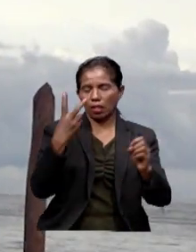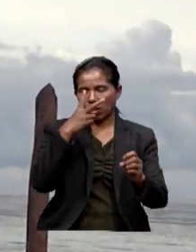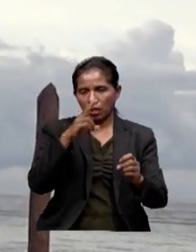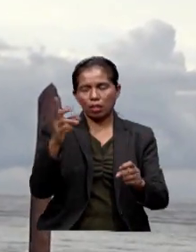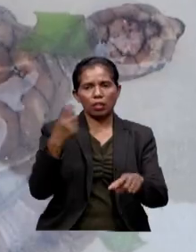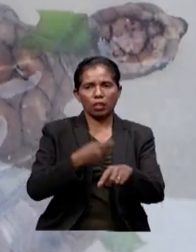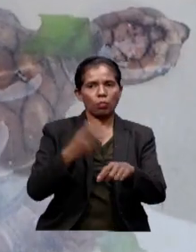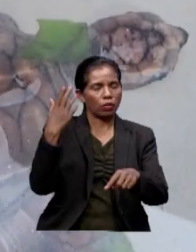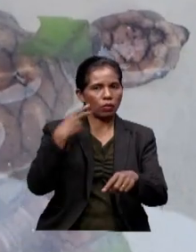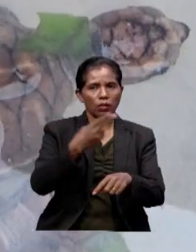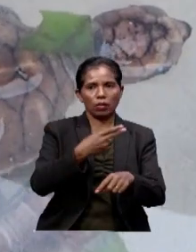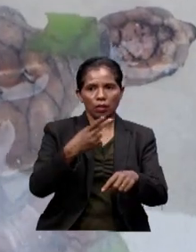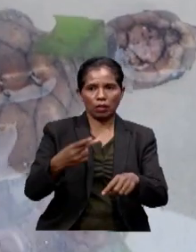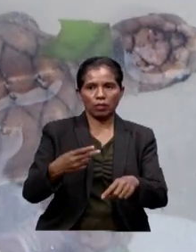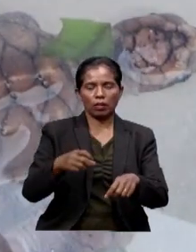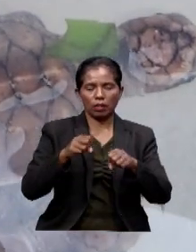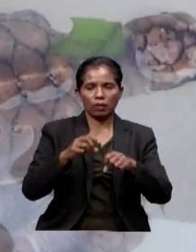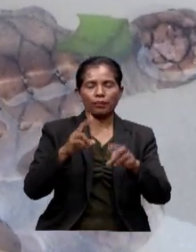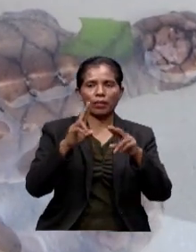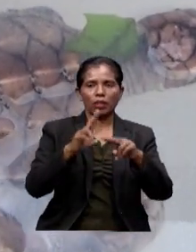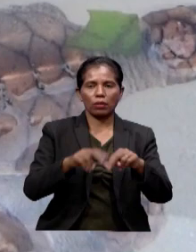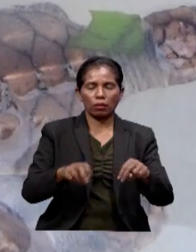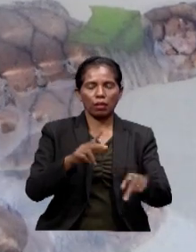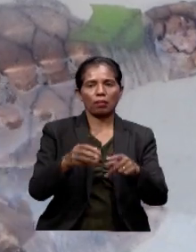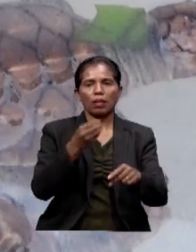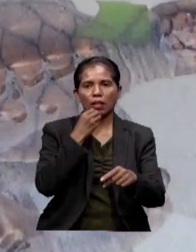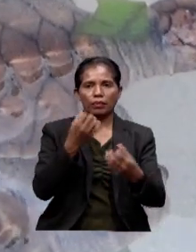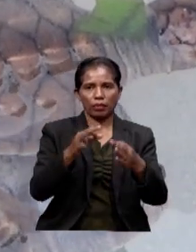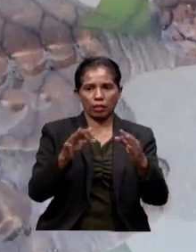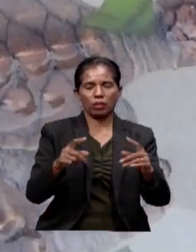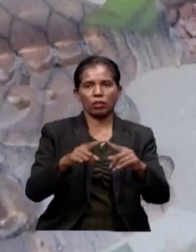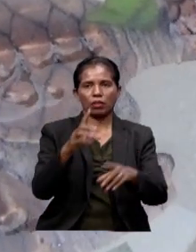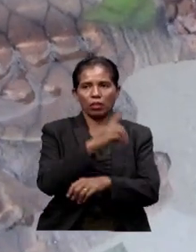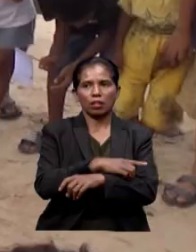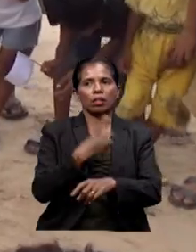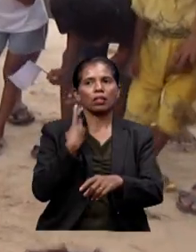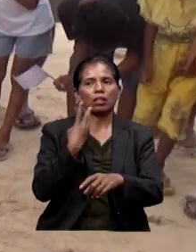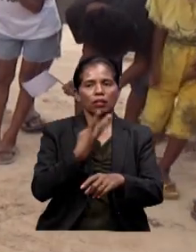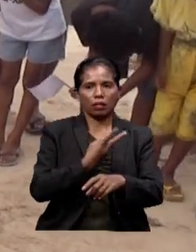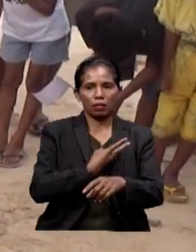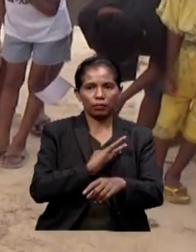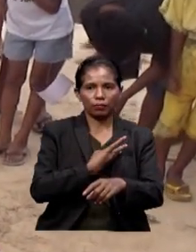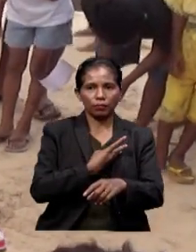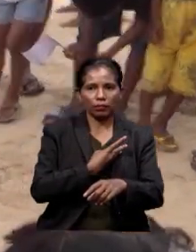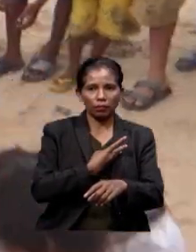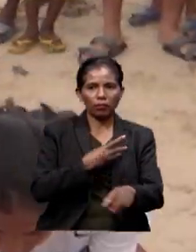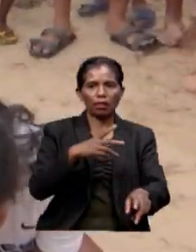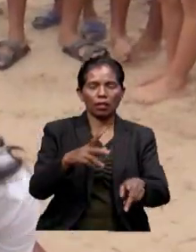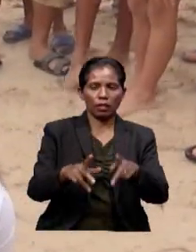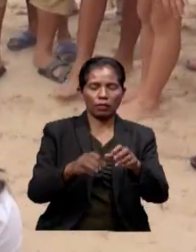Indonesia, lenuk ne sai mai ni tolo ni oi makar hanot. Mas oi ita ia ita ni sociedade ida ita